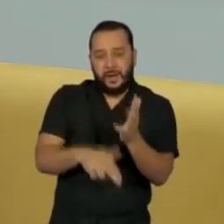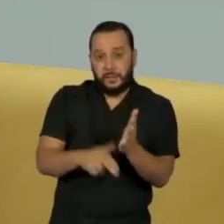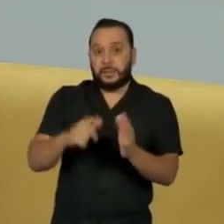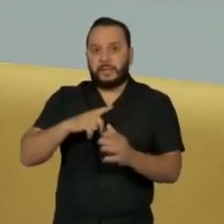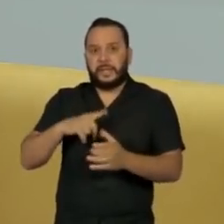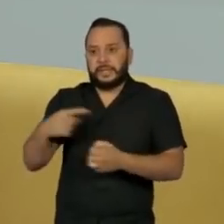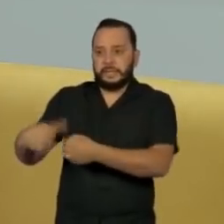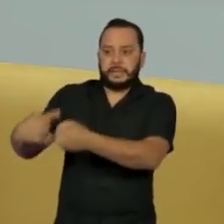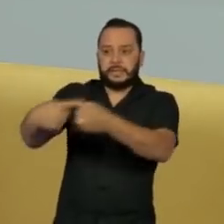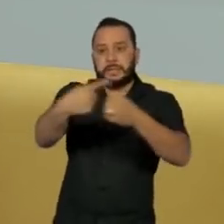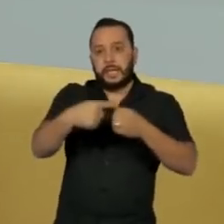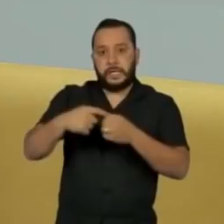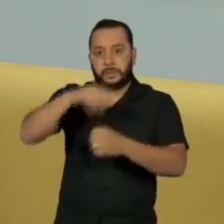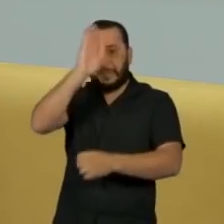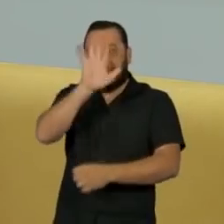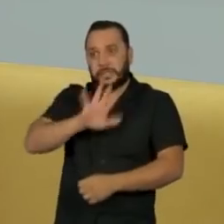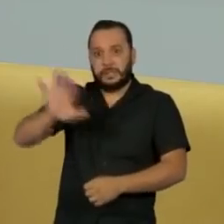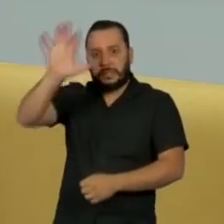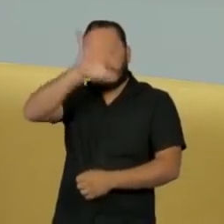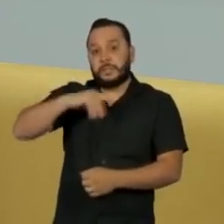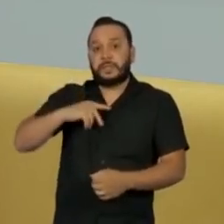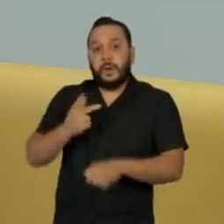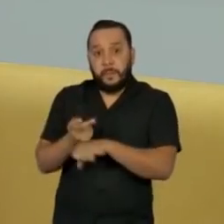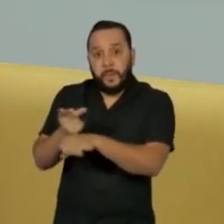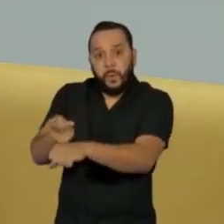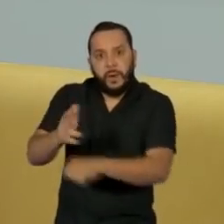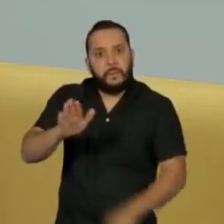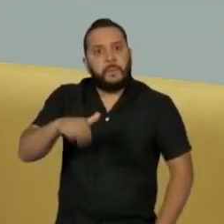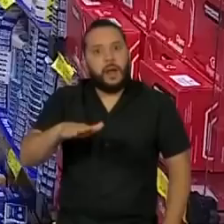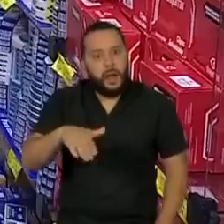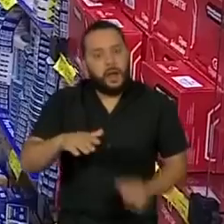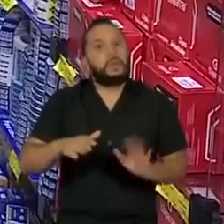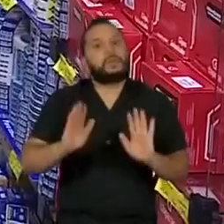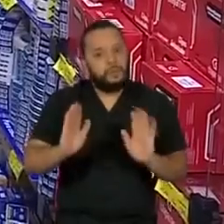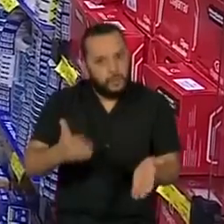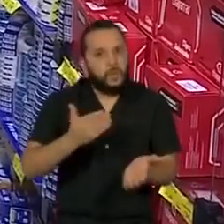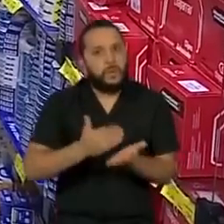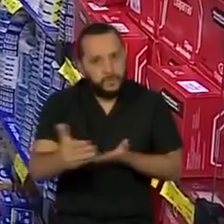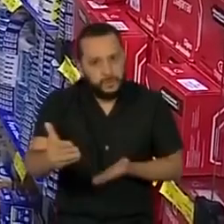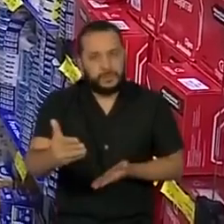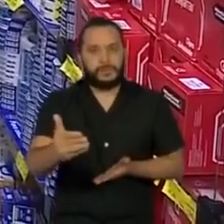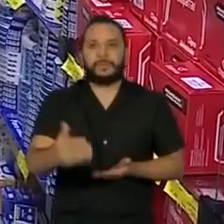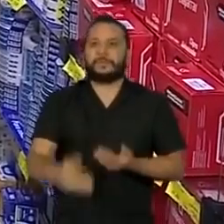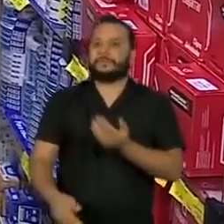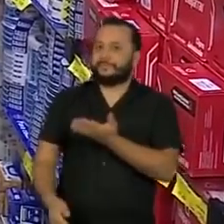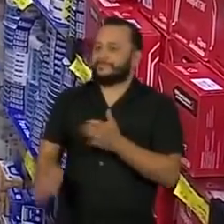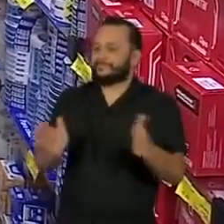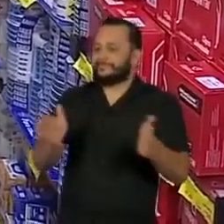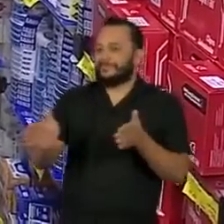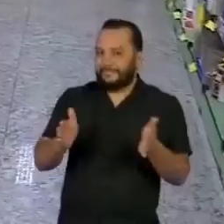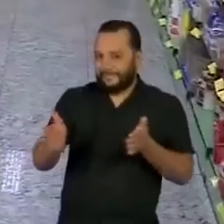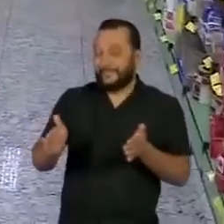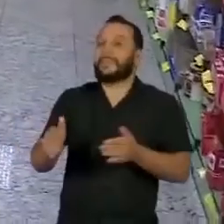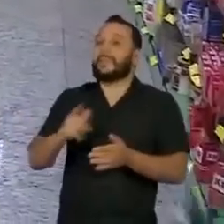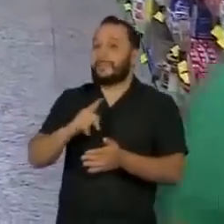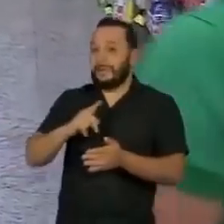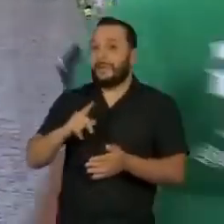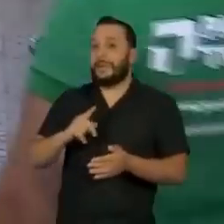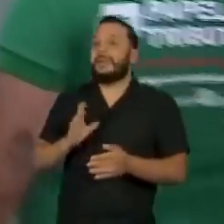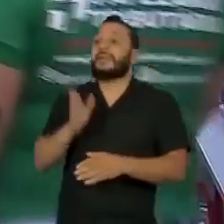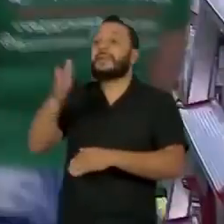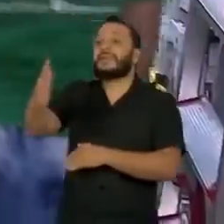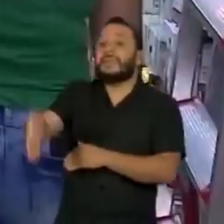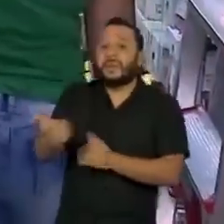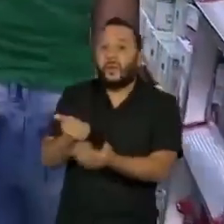a procura pelos produtos mais em conta já começou. Nesta época do ano, a ida na papelaria não é